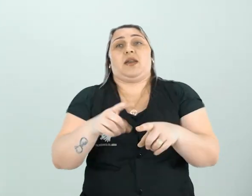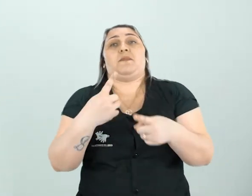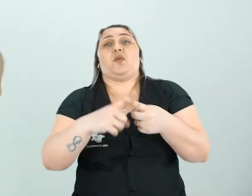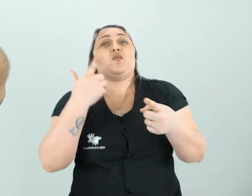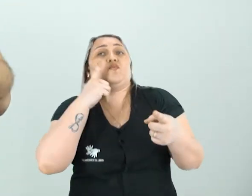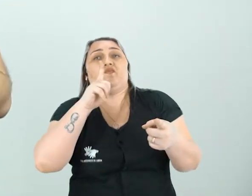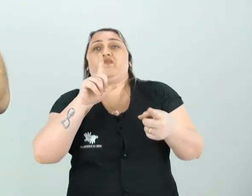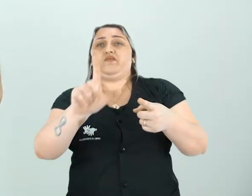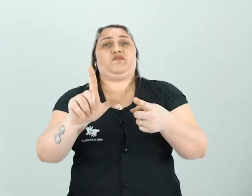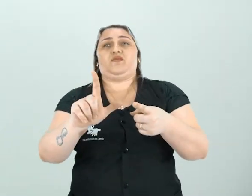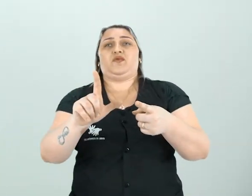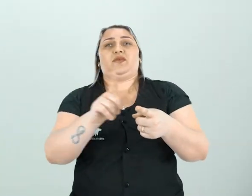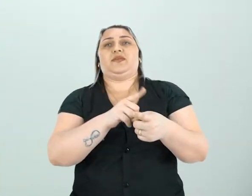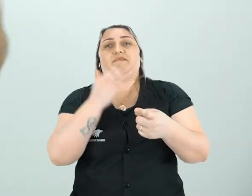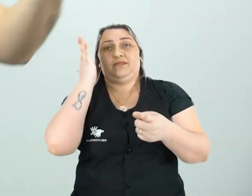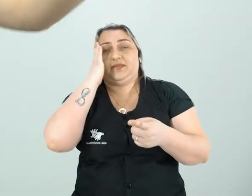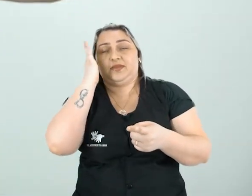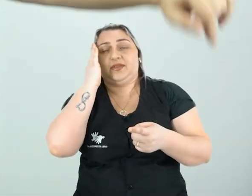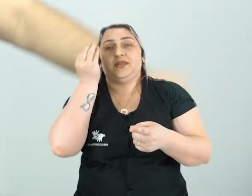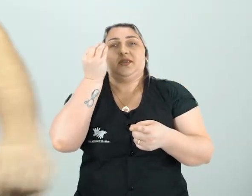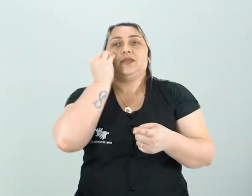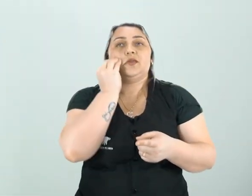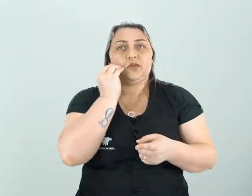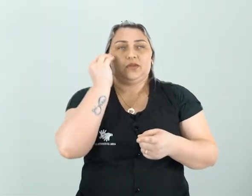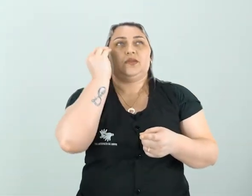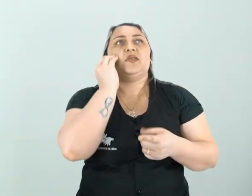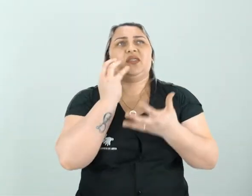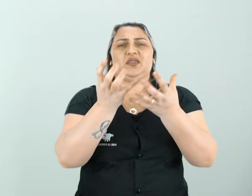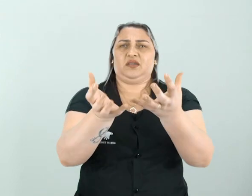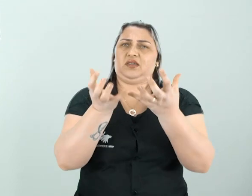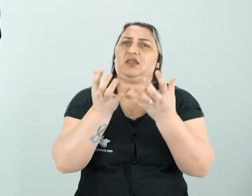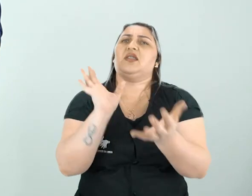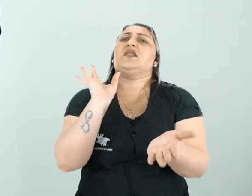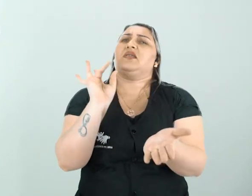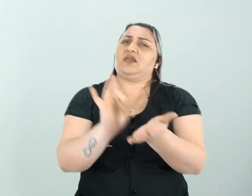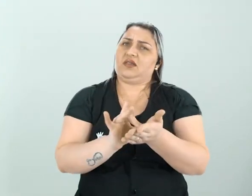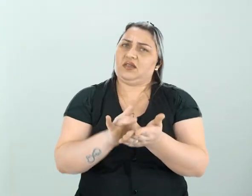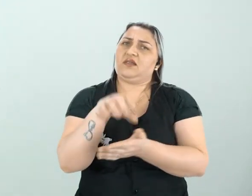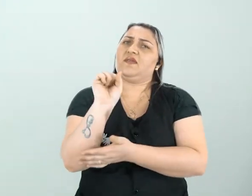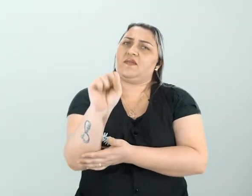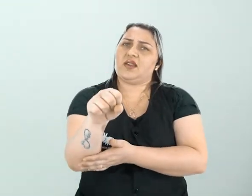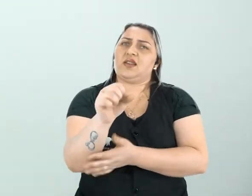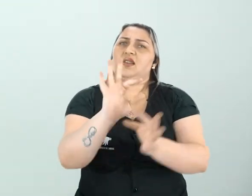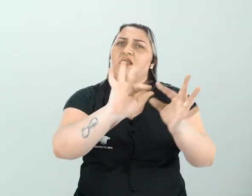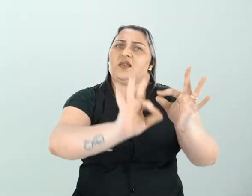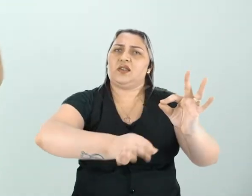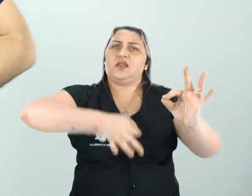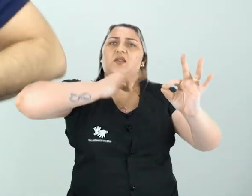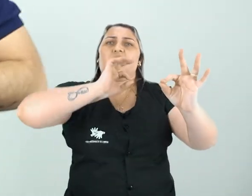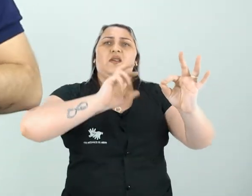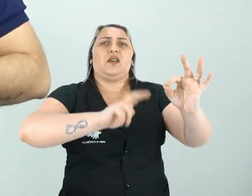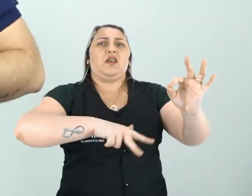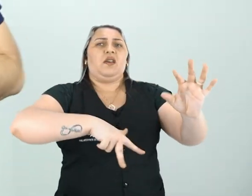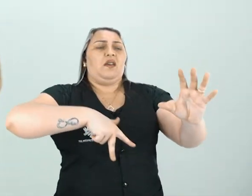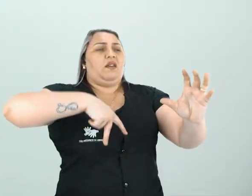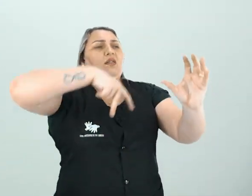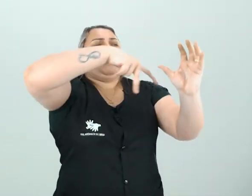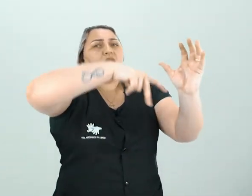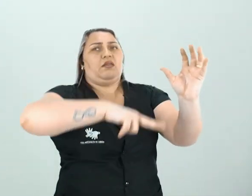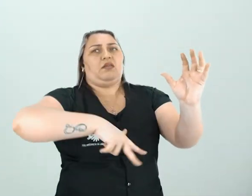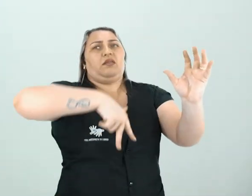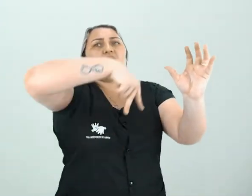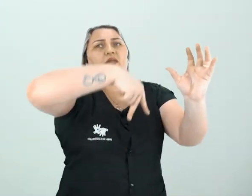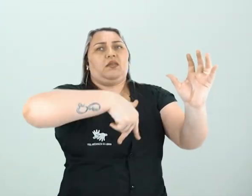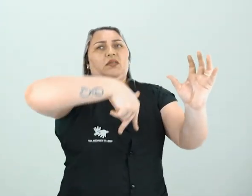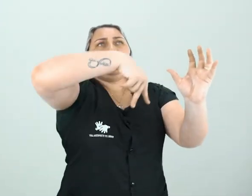Porque a pessoa tentou, tentou. Então, você acha que ela não queria aquelas uvas? Depois de tanto pulo, tanto suor